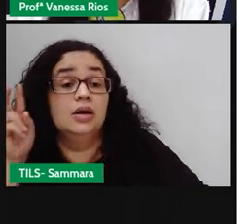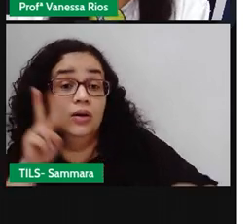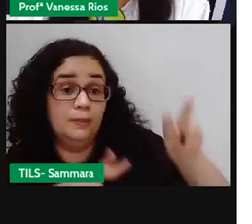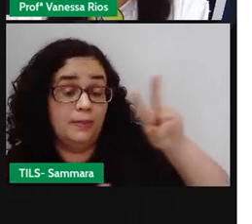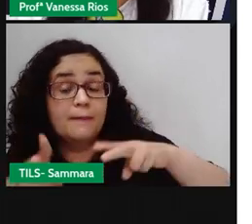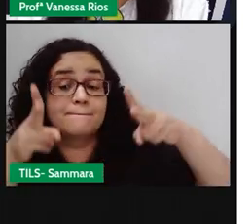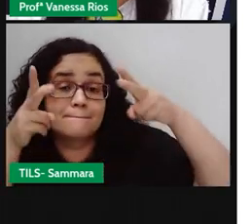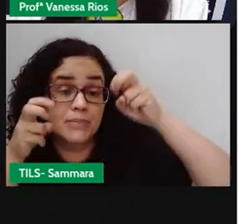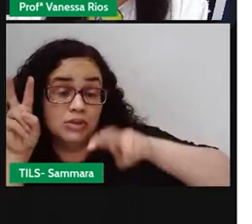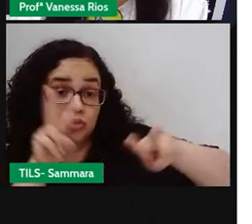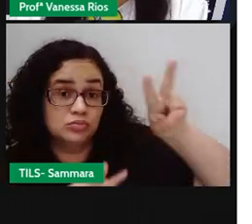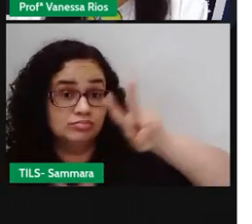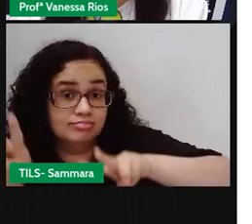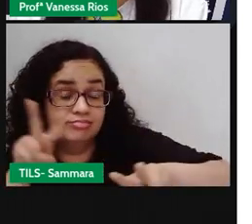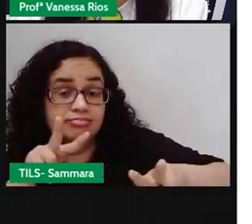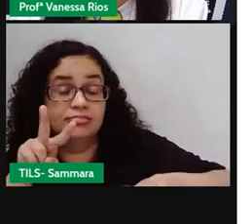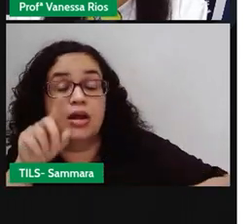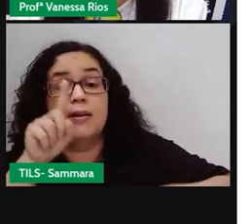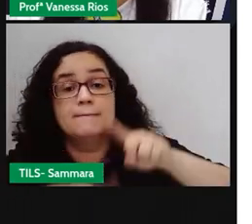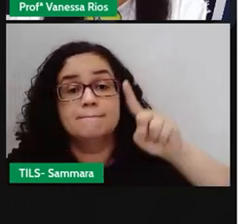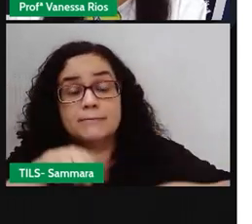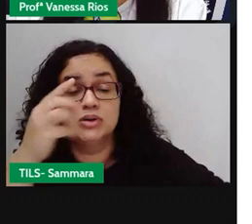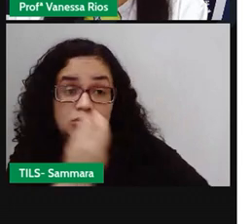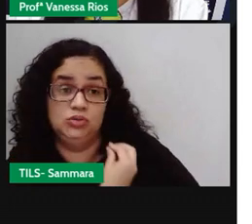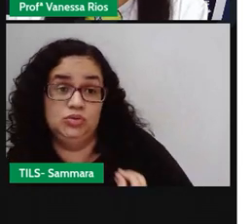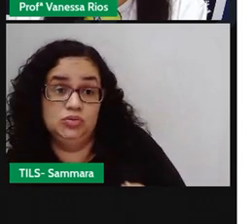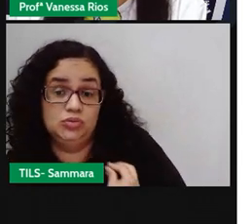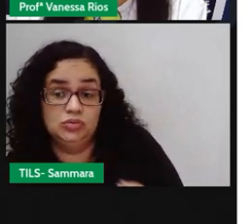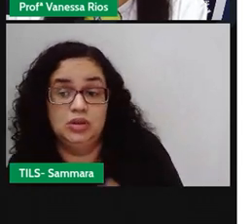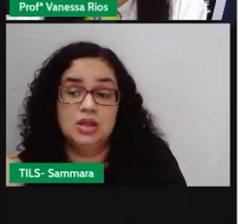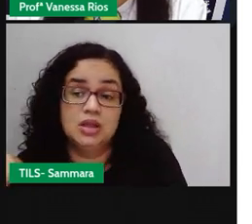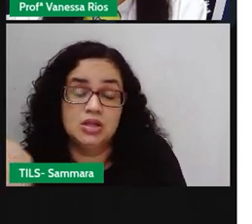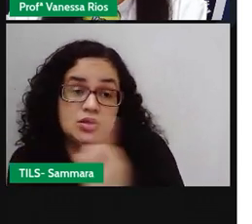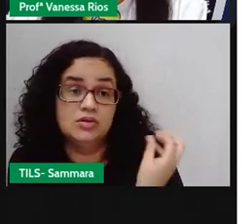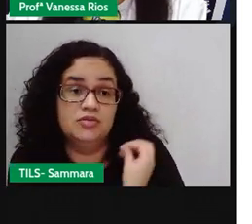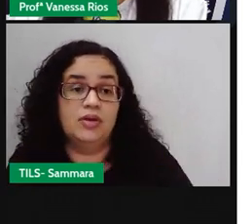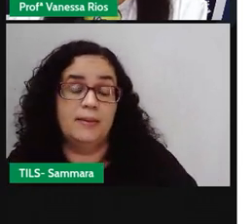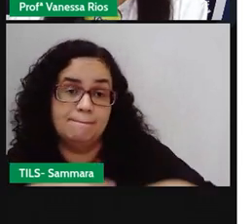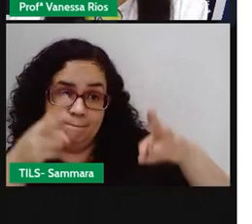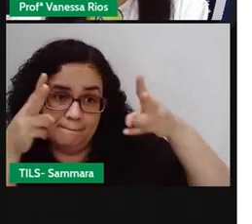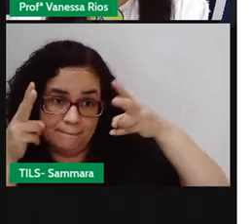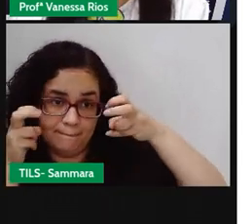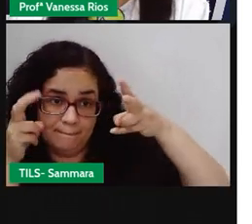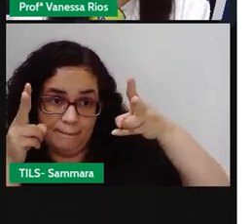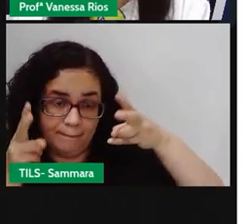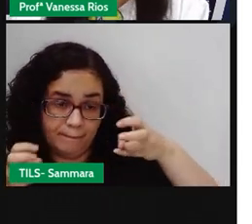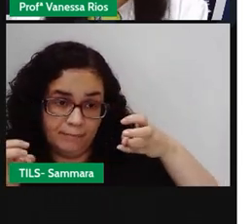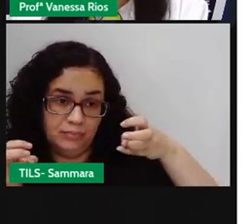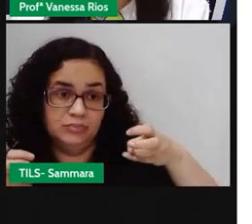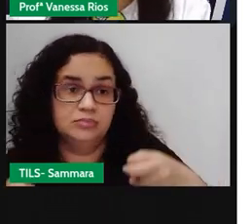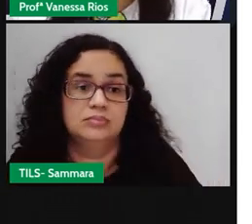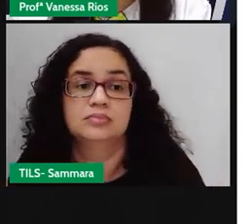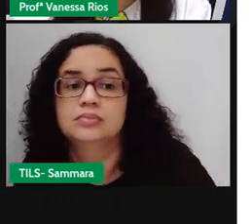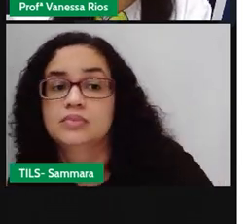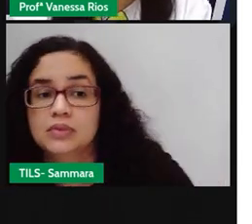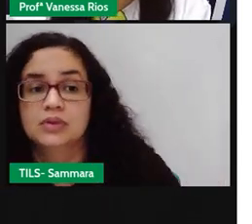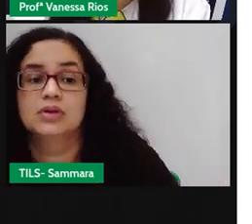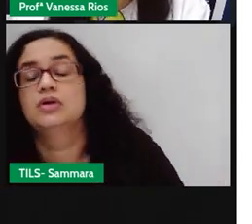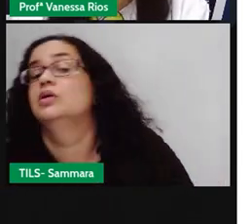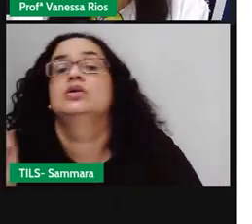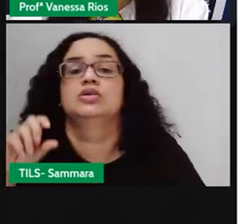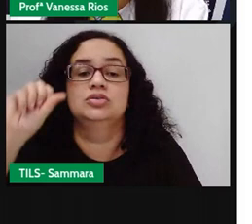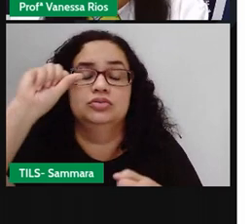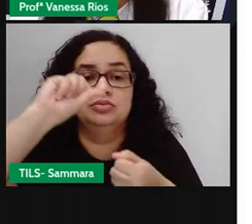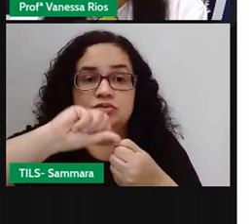Então a gente pode observar os materiais em nosso cotidiano e perceber não só a composição, não só do que eles